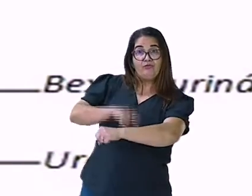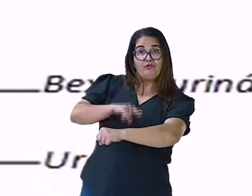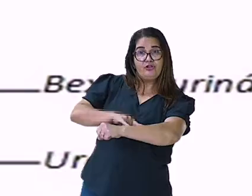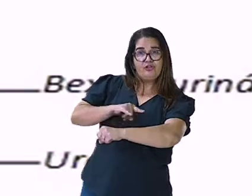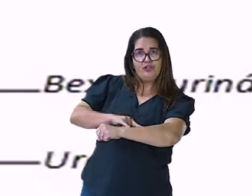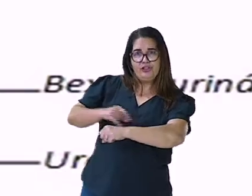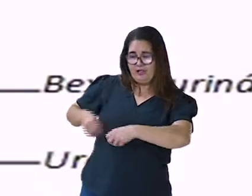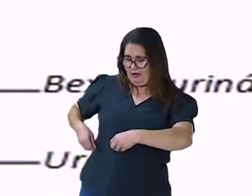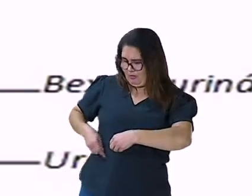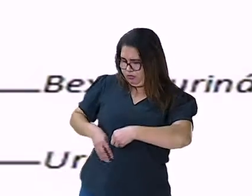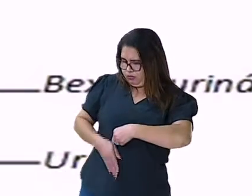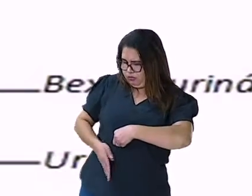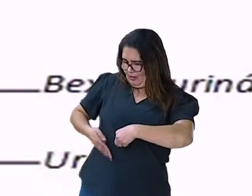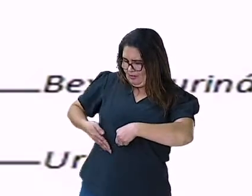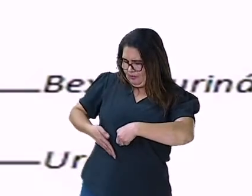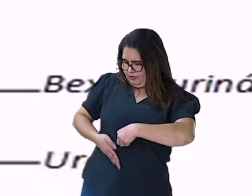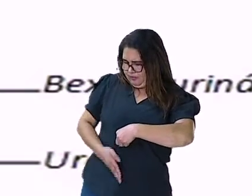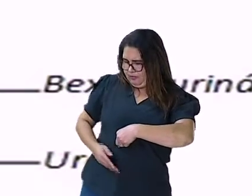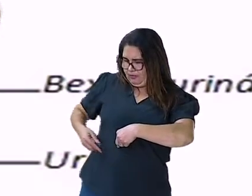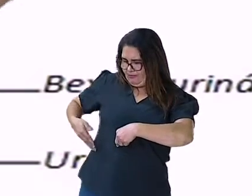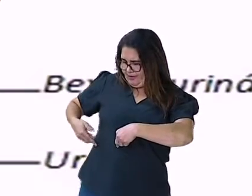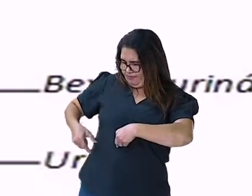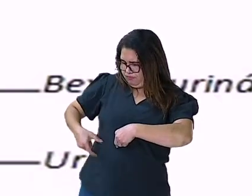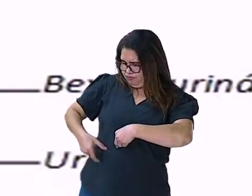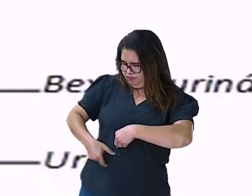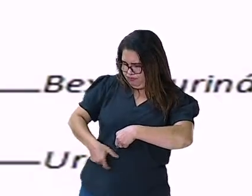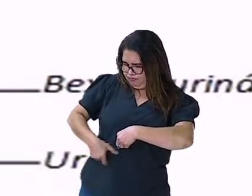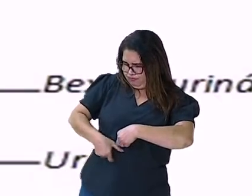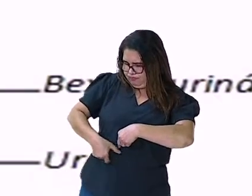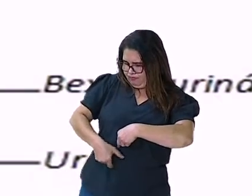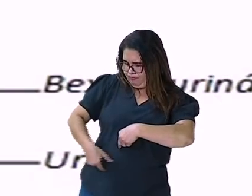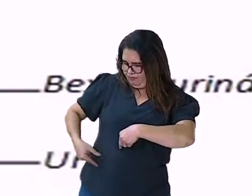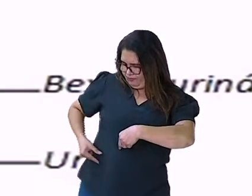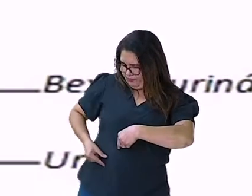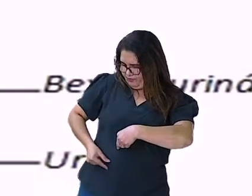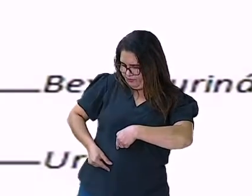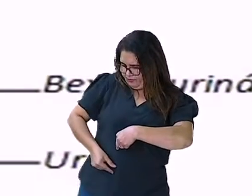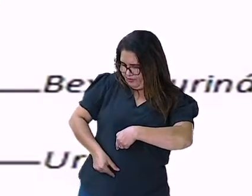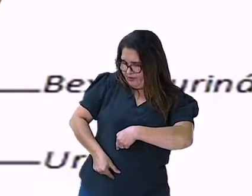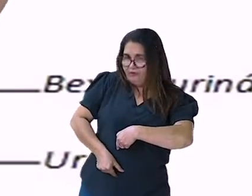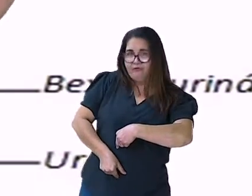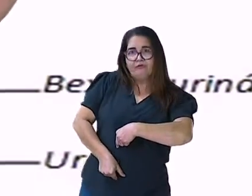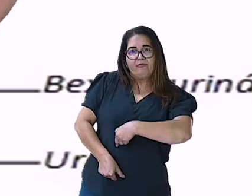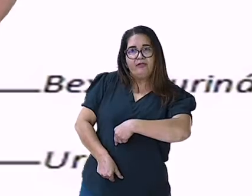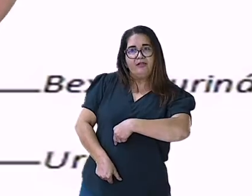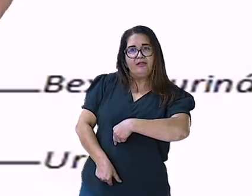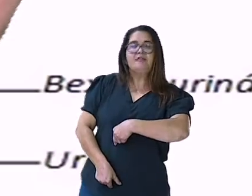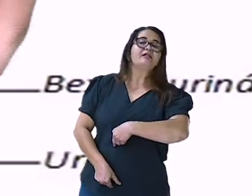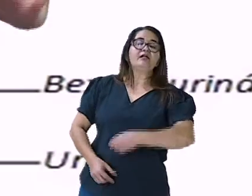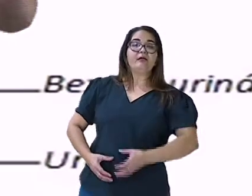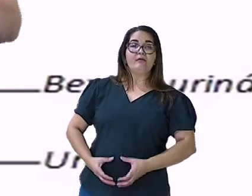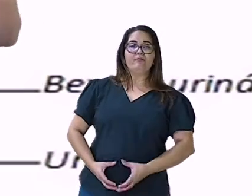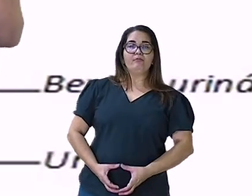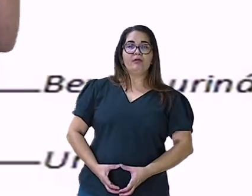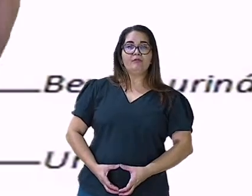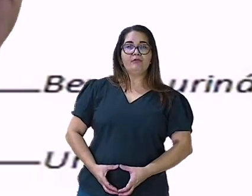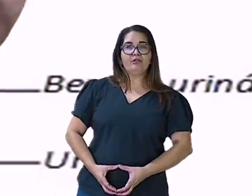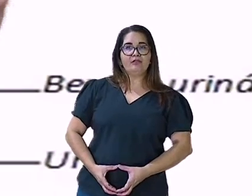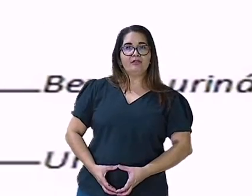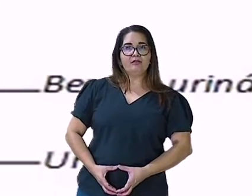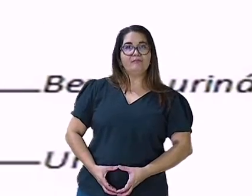bexiga, através dos ureteres. E a bexiga? Nossa, ela vai ser